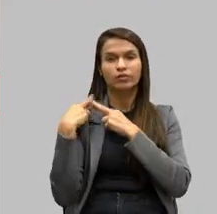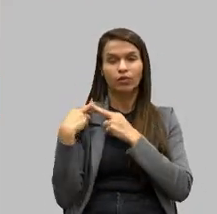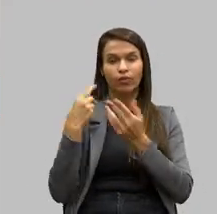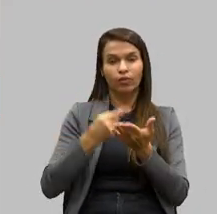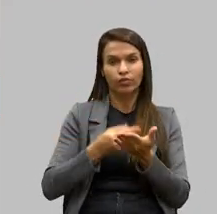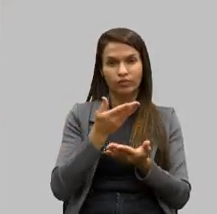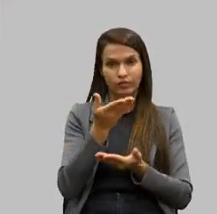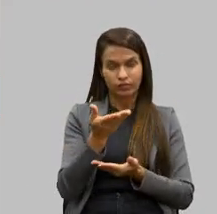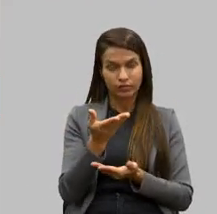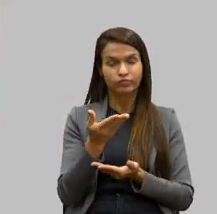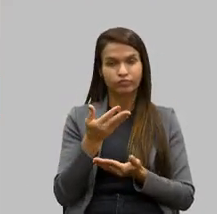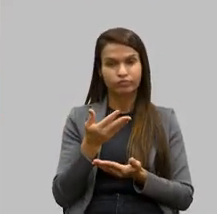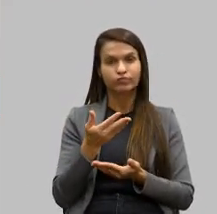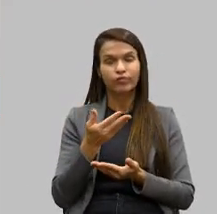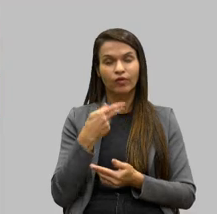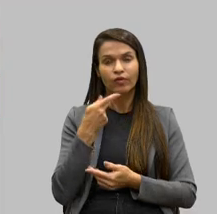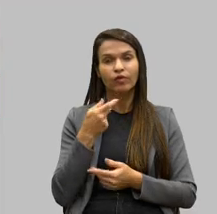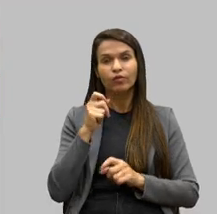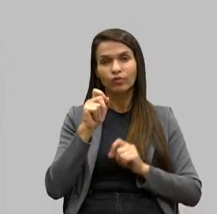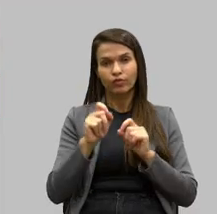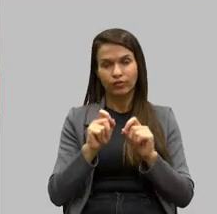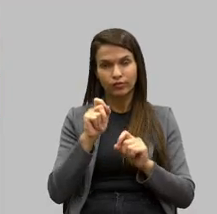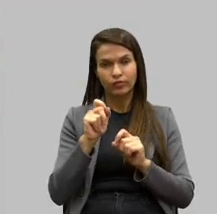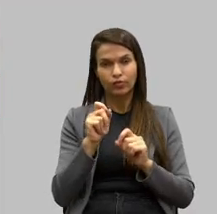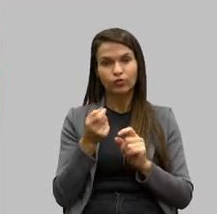Reafirmo que, dentro do que é possível,